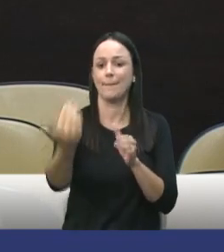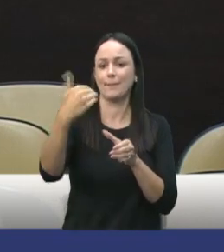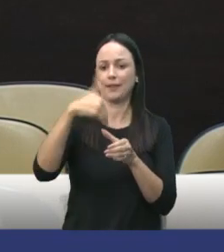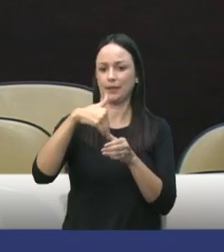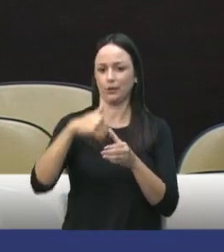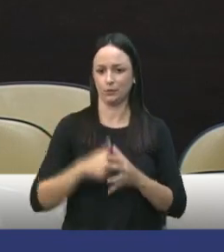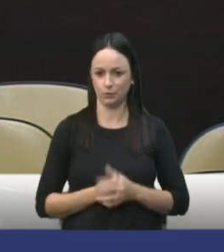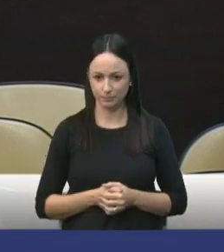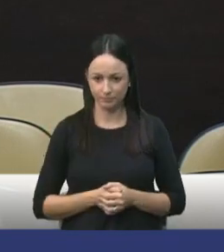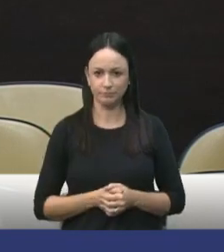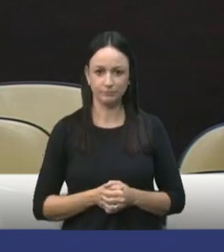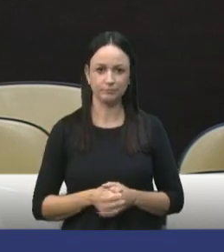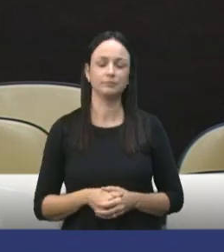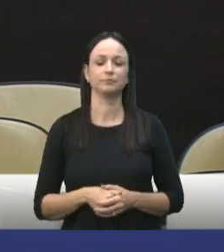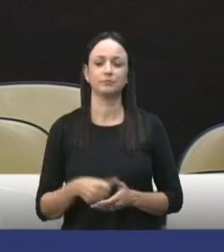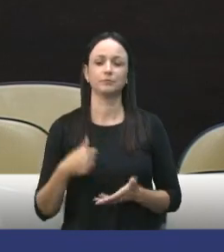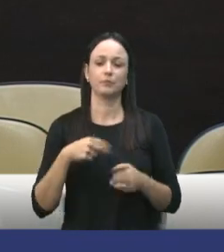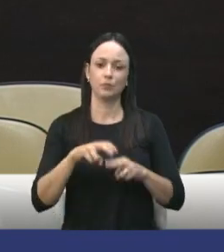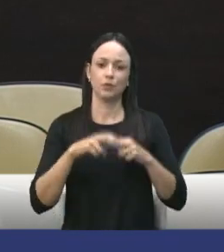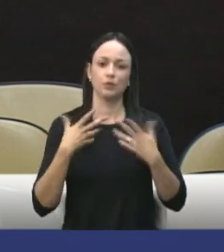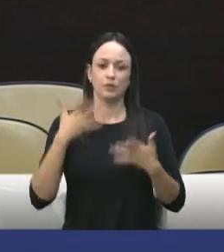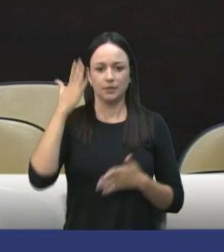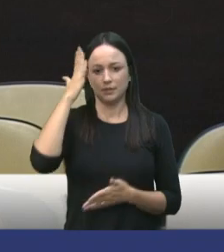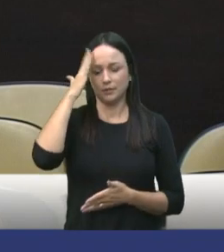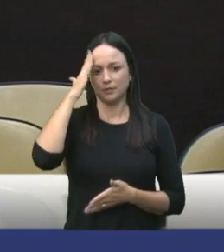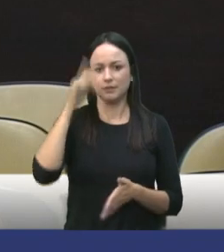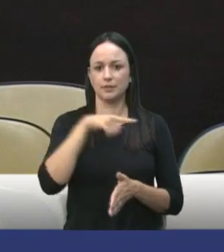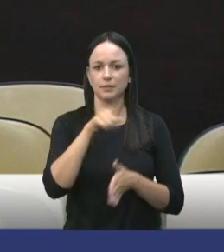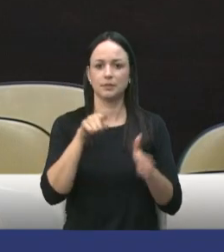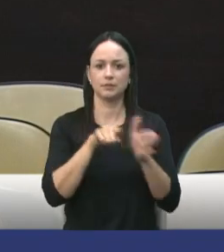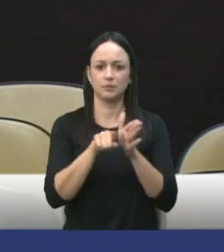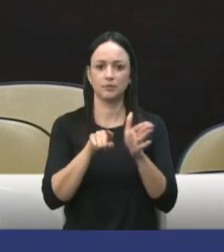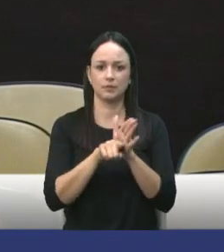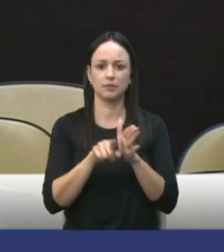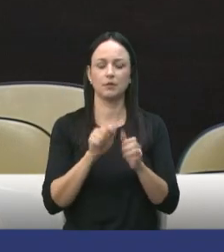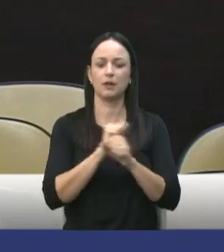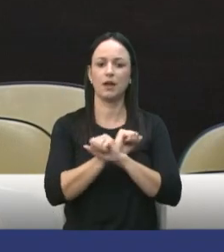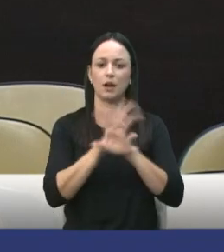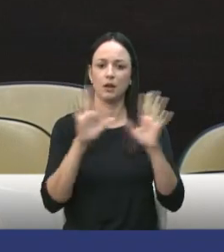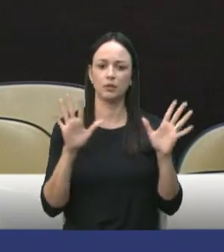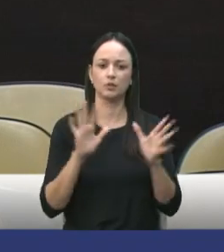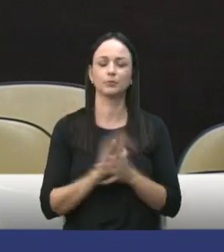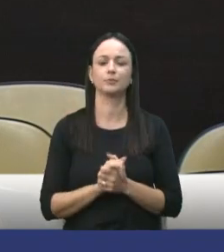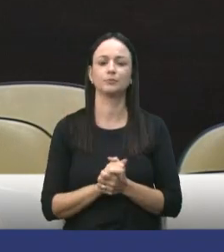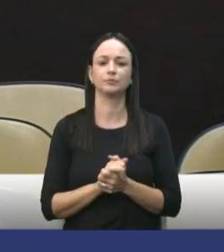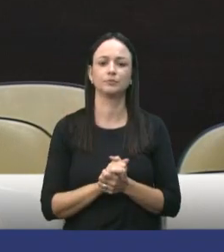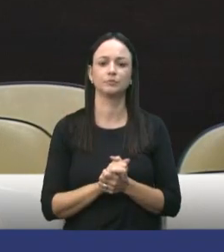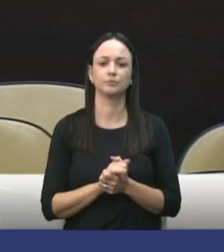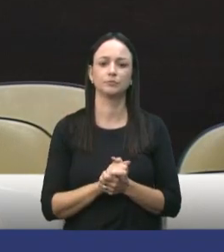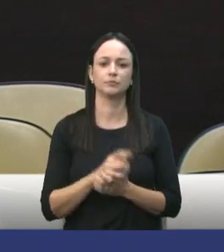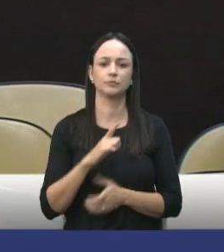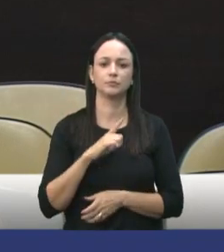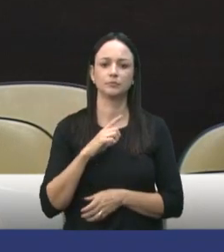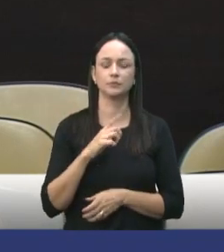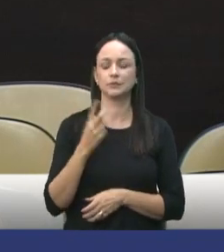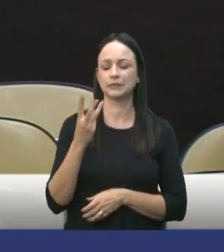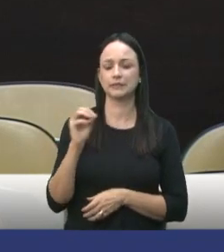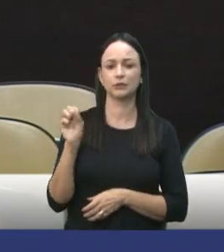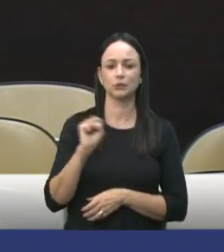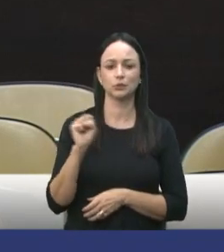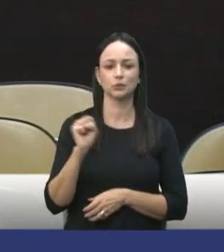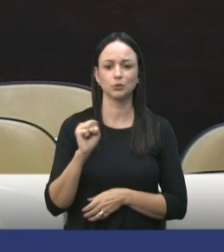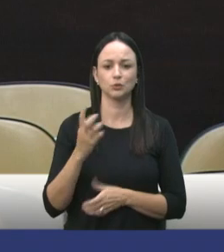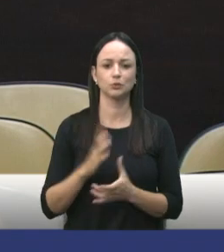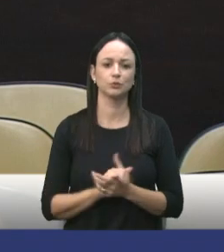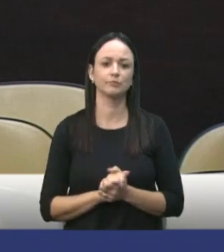para dentro? Então, eu gostaria de saber essas perguntas. Para ficar mais claro, vou só, como eu tenho 30 segundos, eu